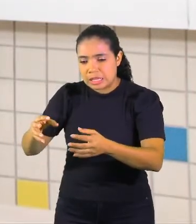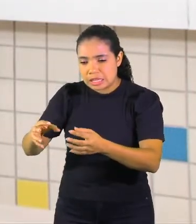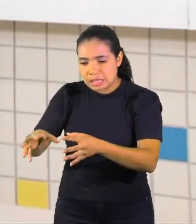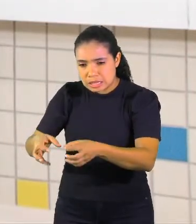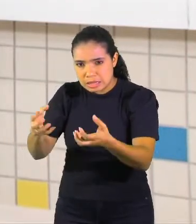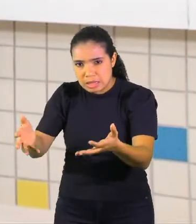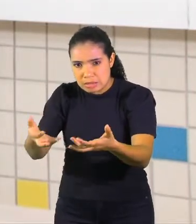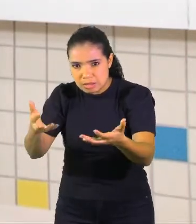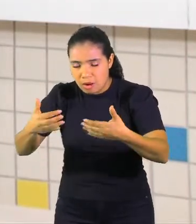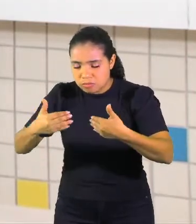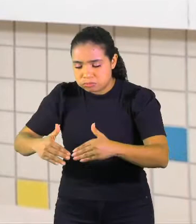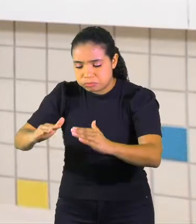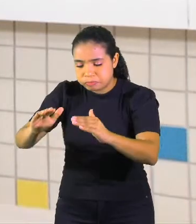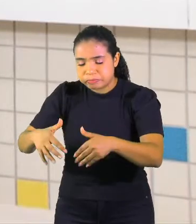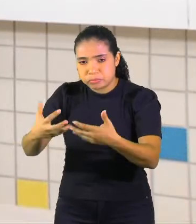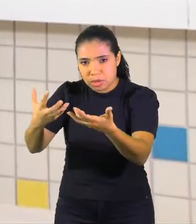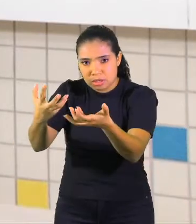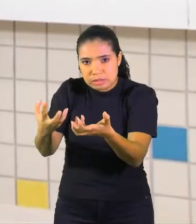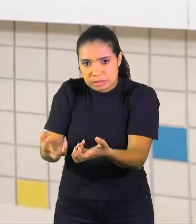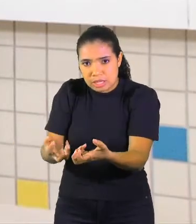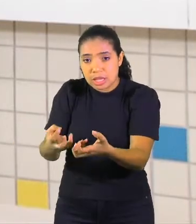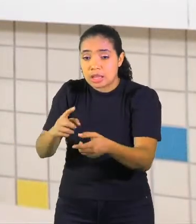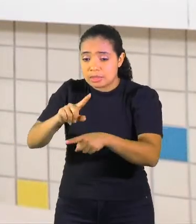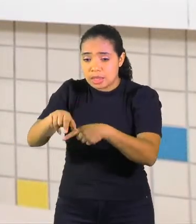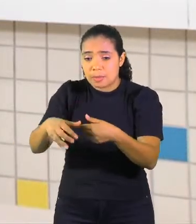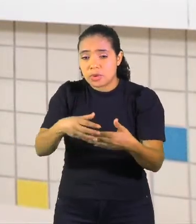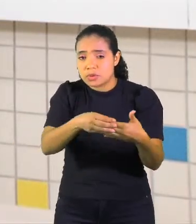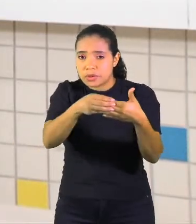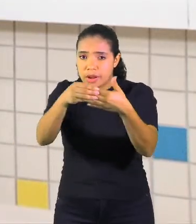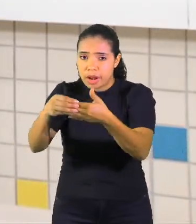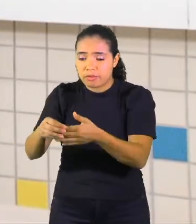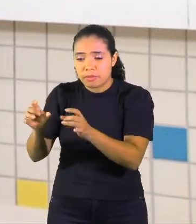depois levar para o beneficiamento. Bom,